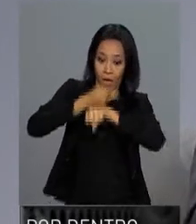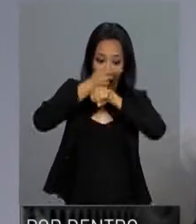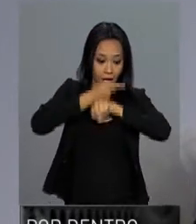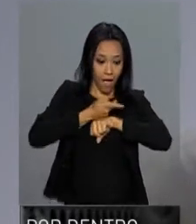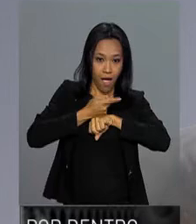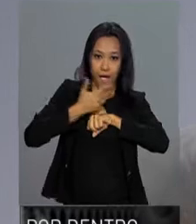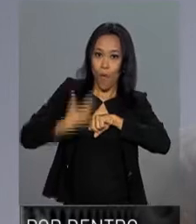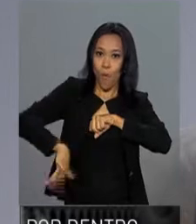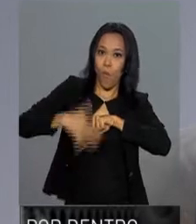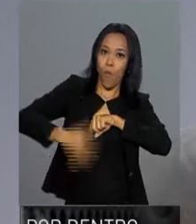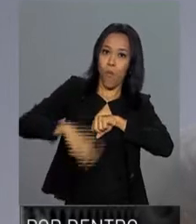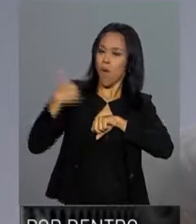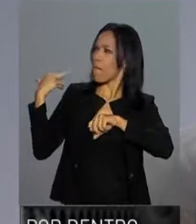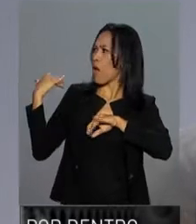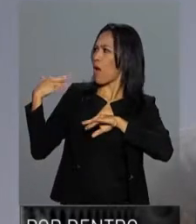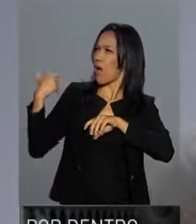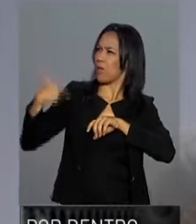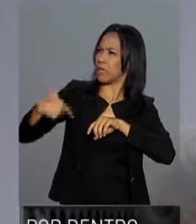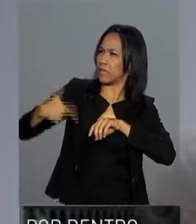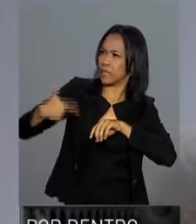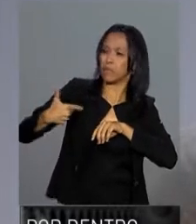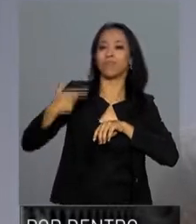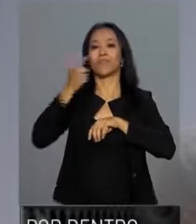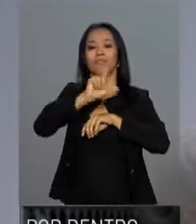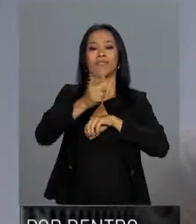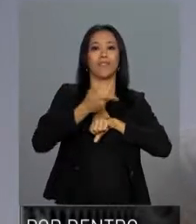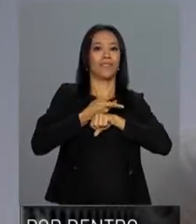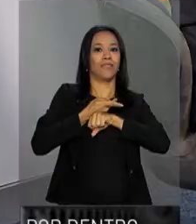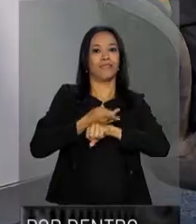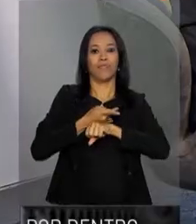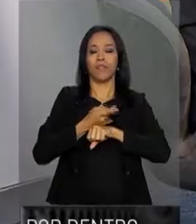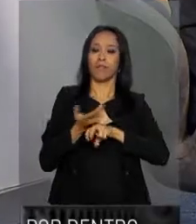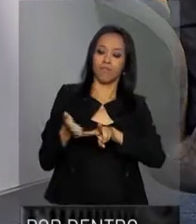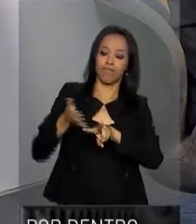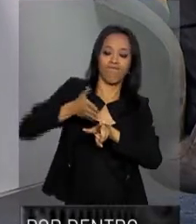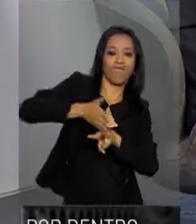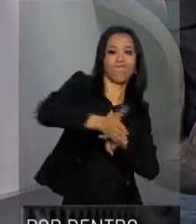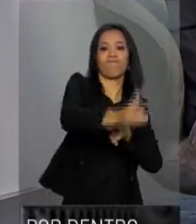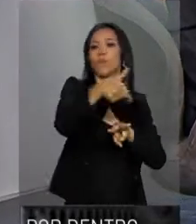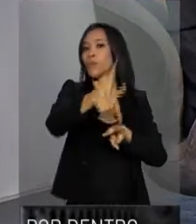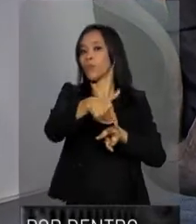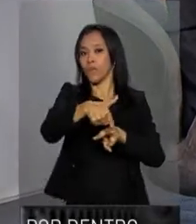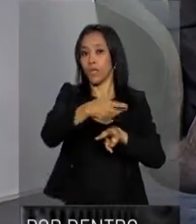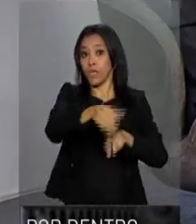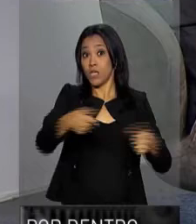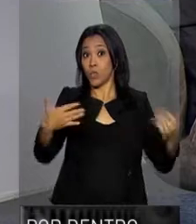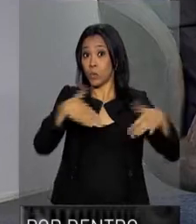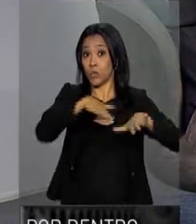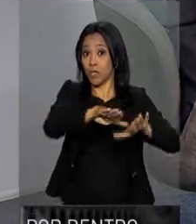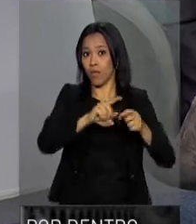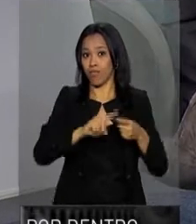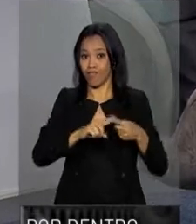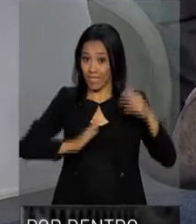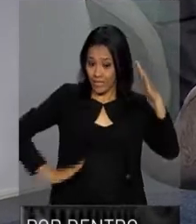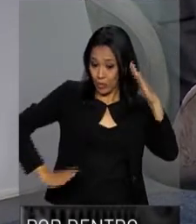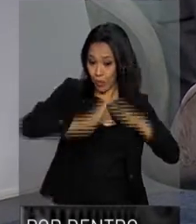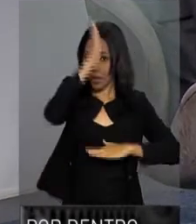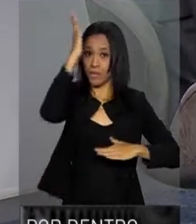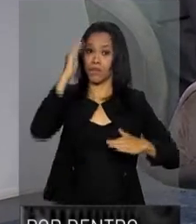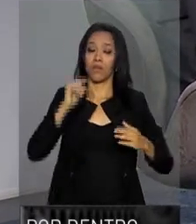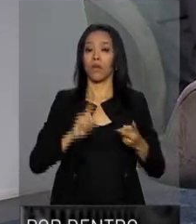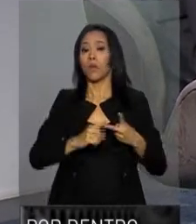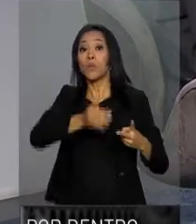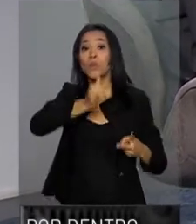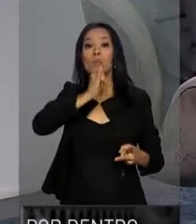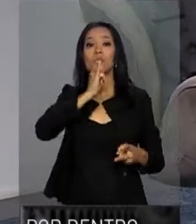resultado esportivo em si mas ele também tem o viés da inclusão da superação do exemplo